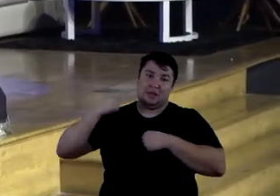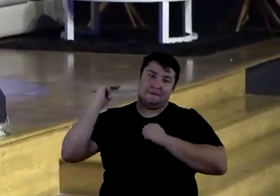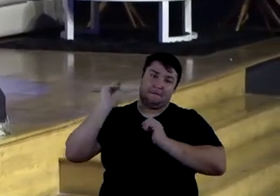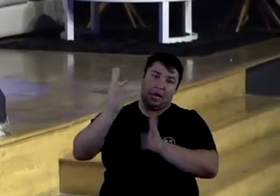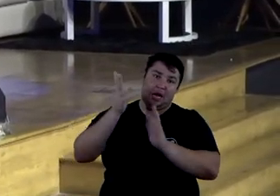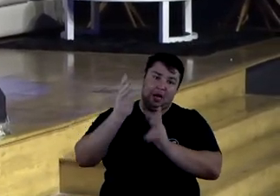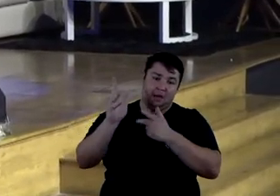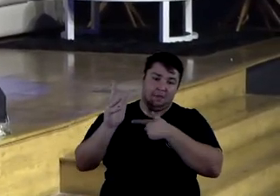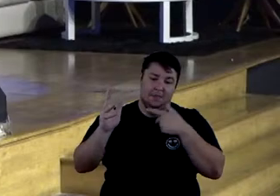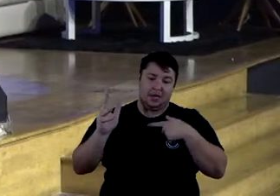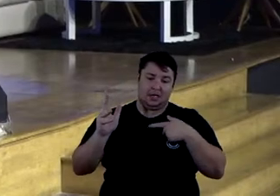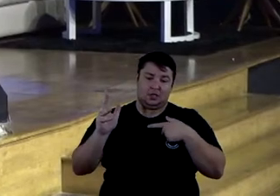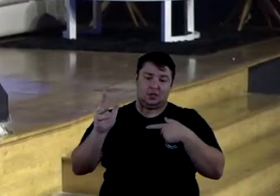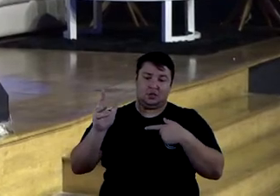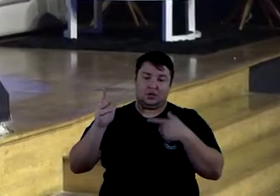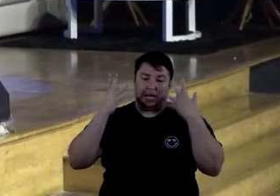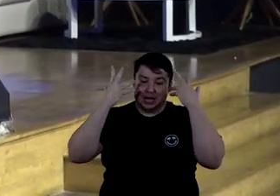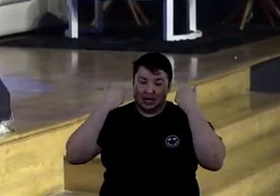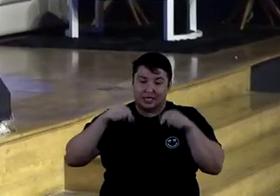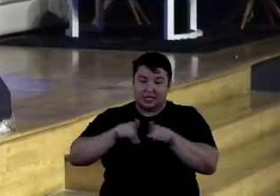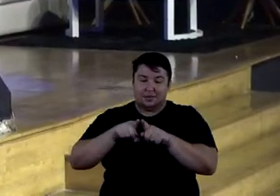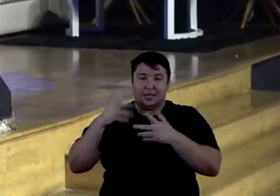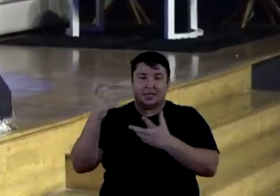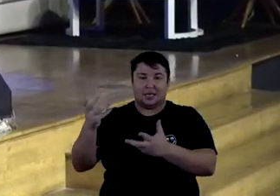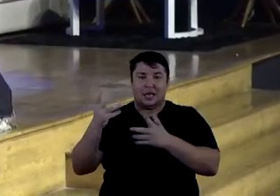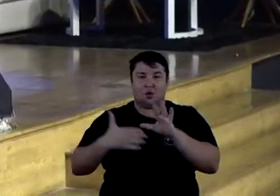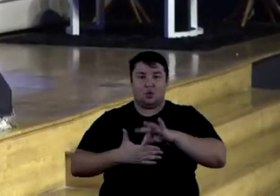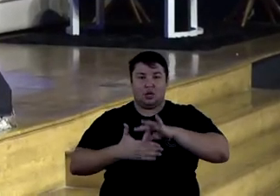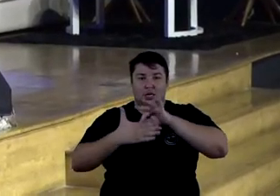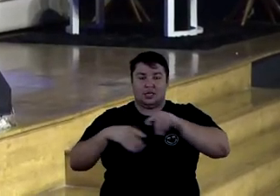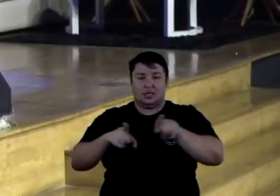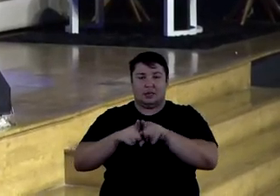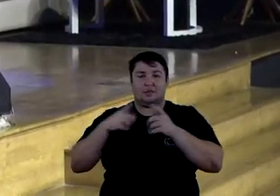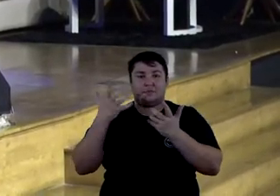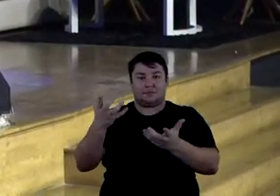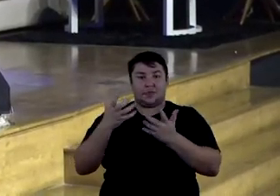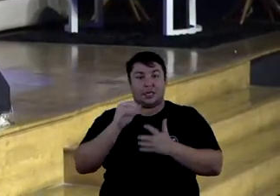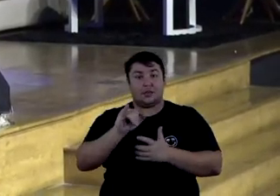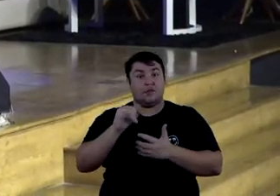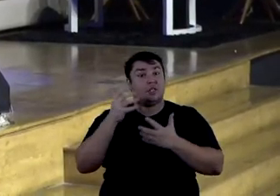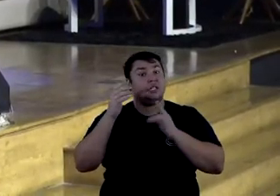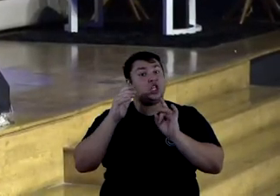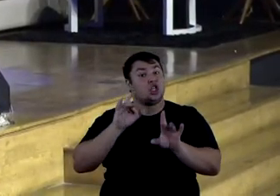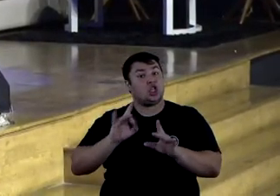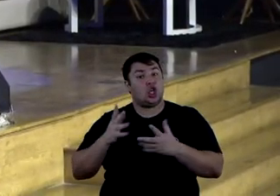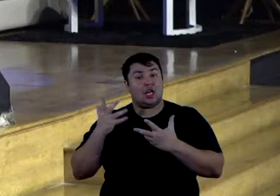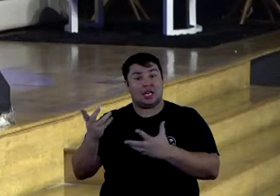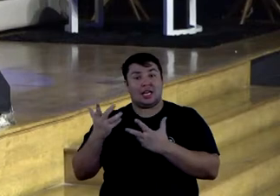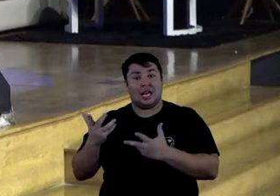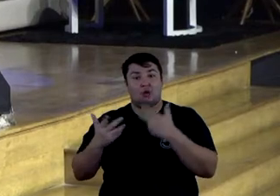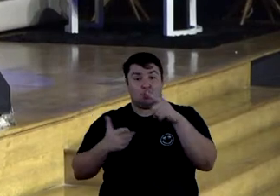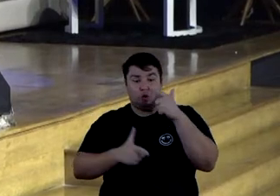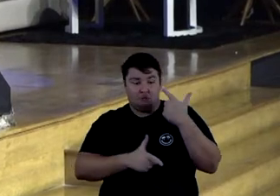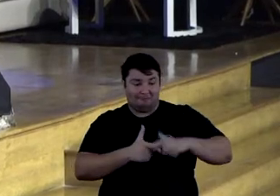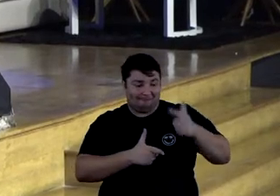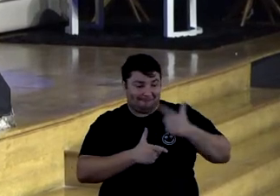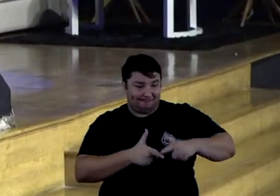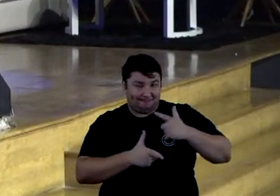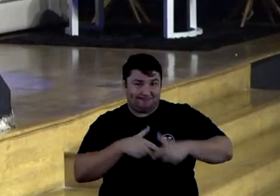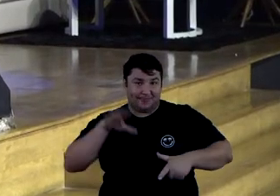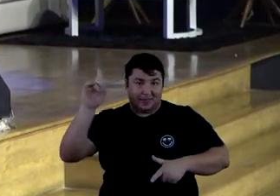pastor também quer, os líderes também querem, mas eu vou te falar uma coisa. Se você só está querendo solução para os teus